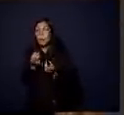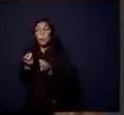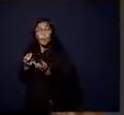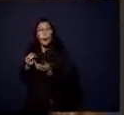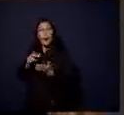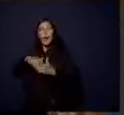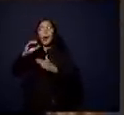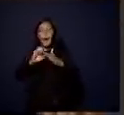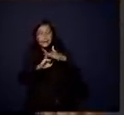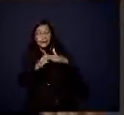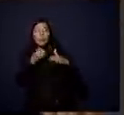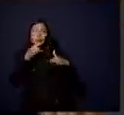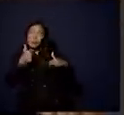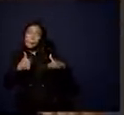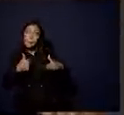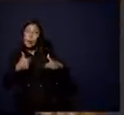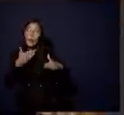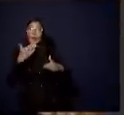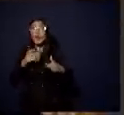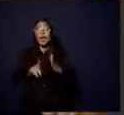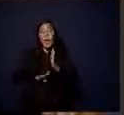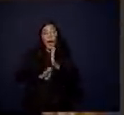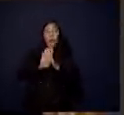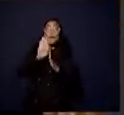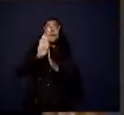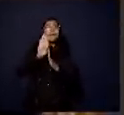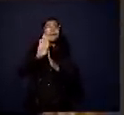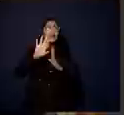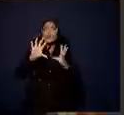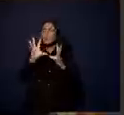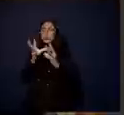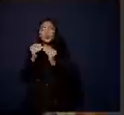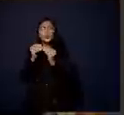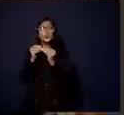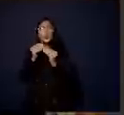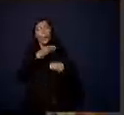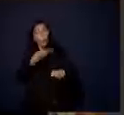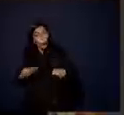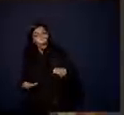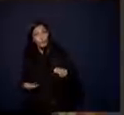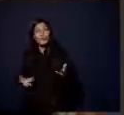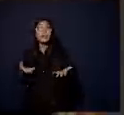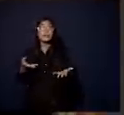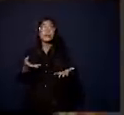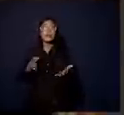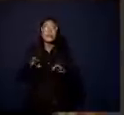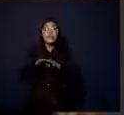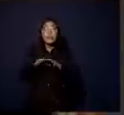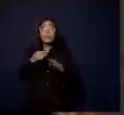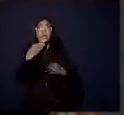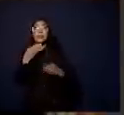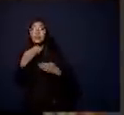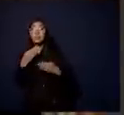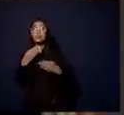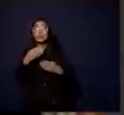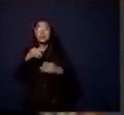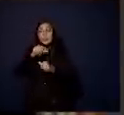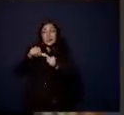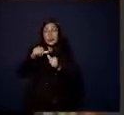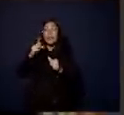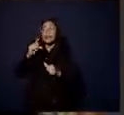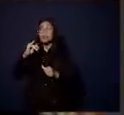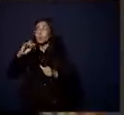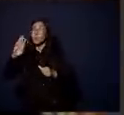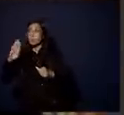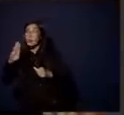aumenta as empresas são beneficiadas porque aumenta a rentabilidade delas e os governos são beneficiados porque se você mantém a carga tributária cresce mais